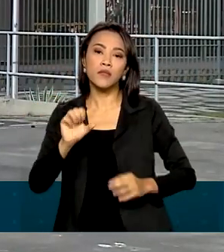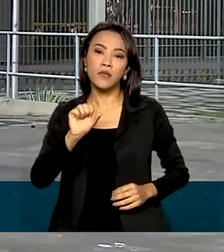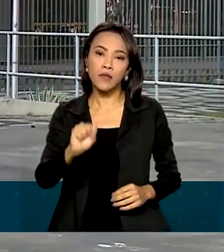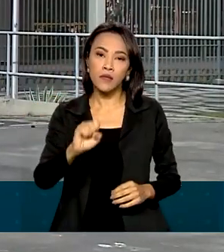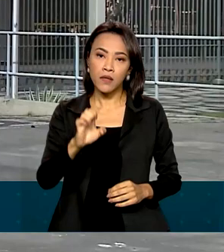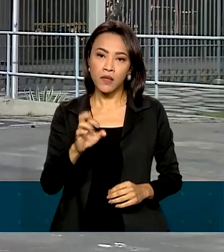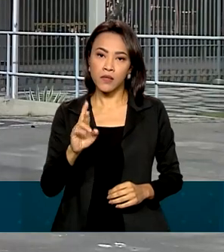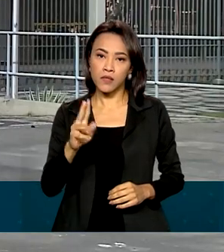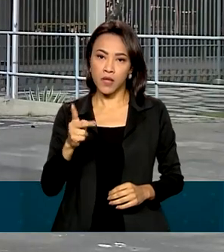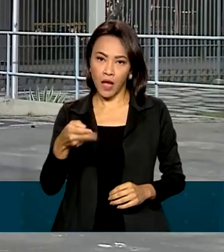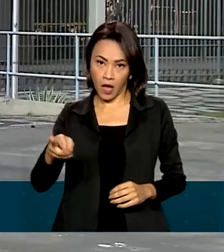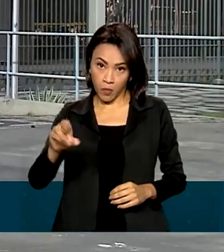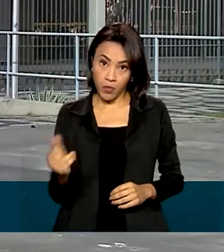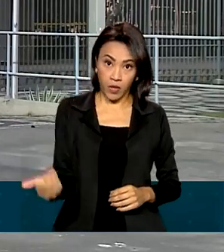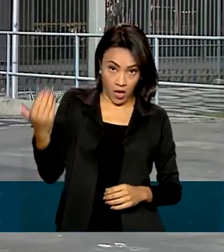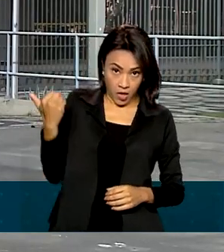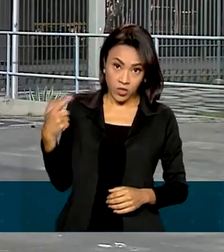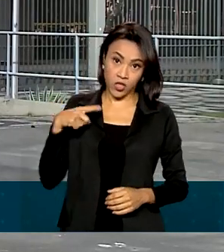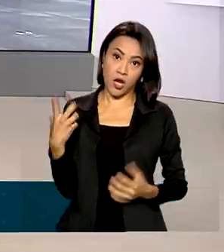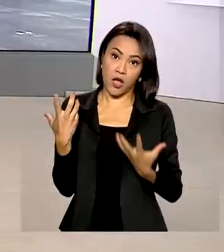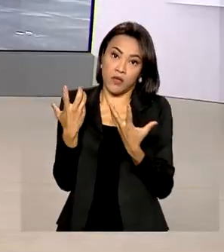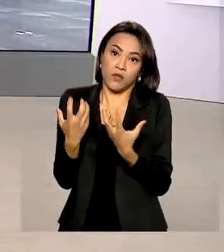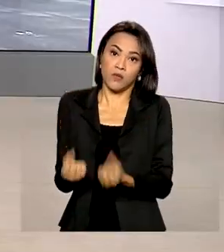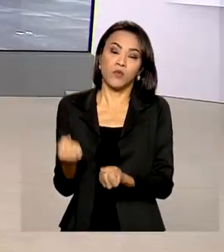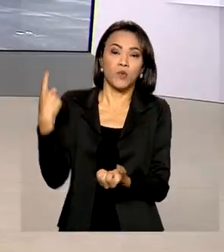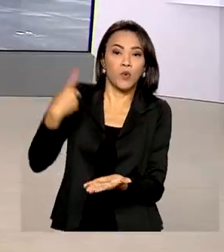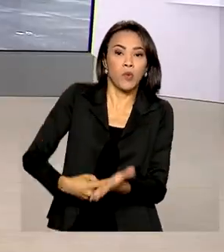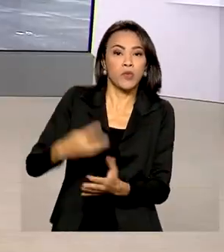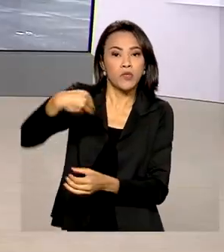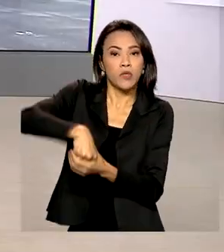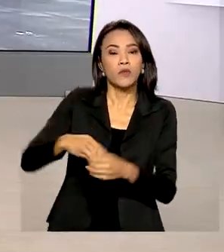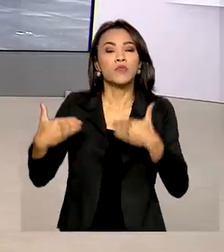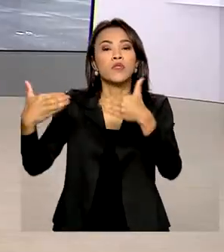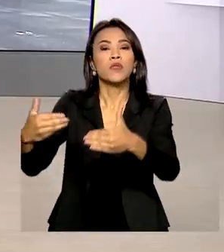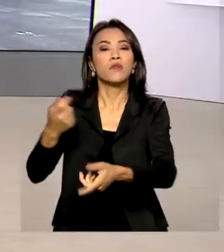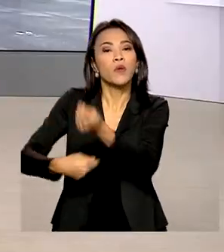cargo no Ministério da Economia. Eu volto com você, Renato. Obrigada, Cláudia, pelas suas informações.